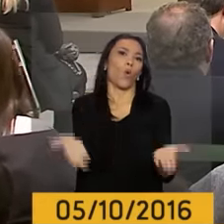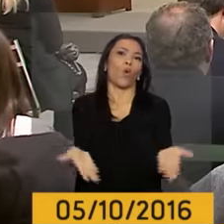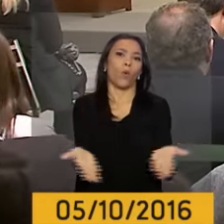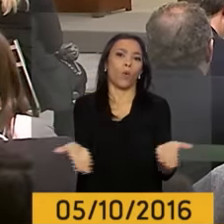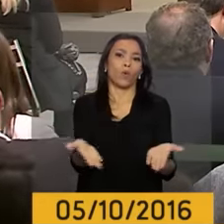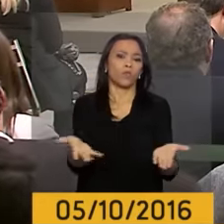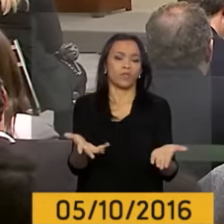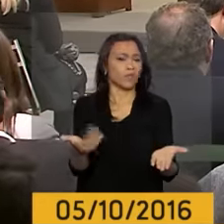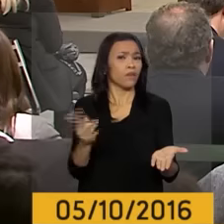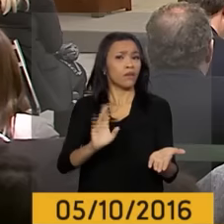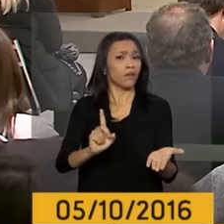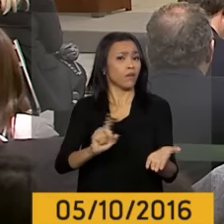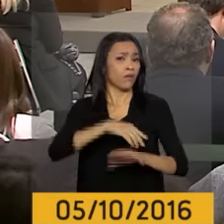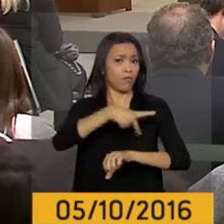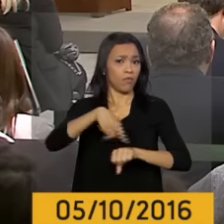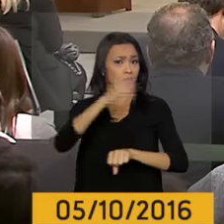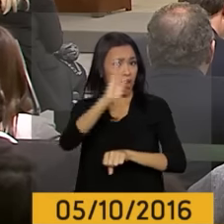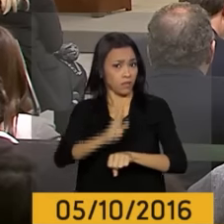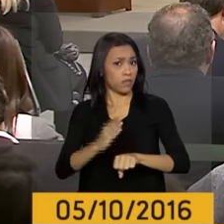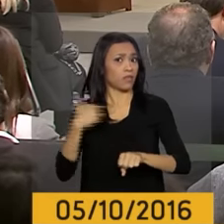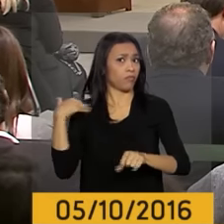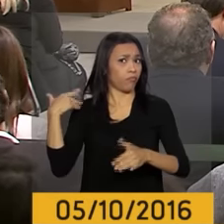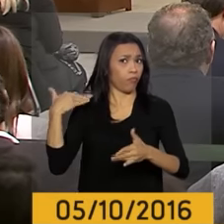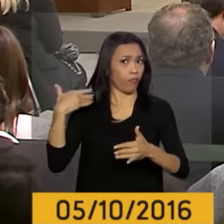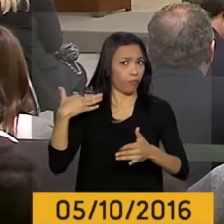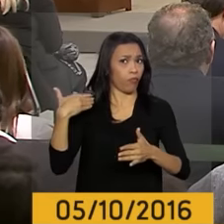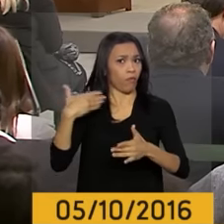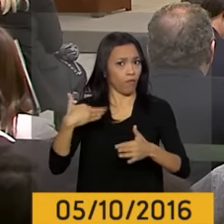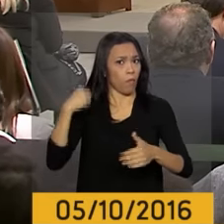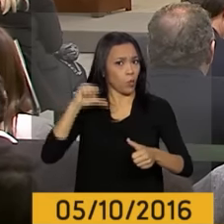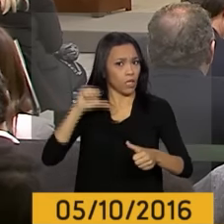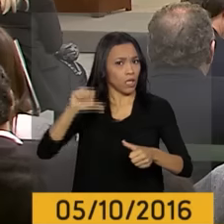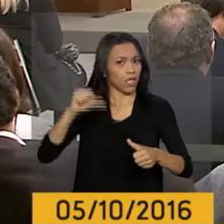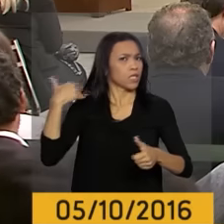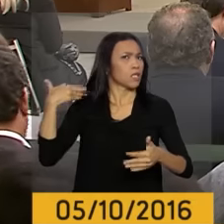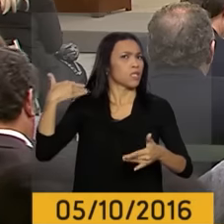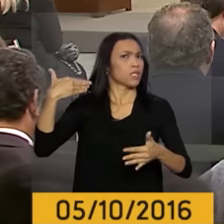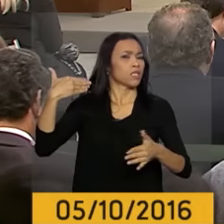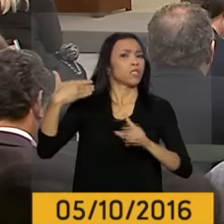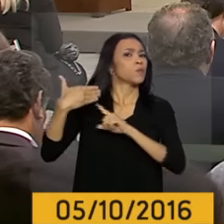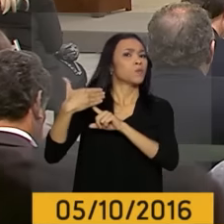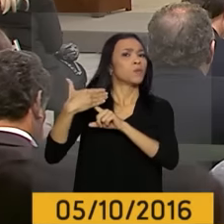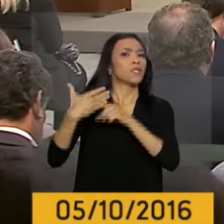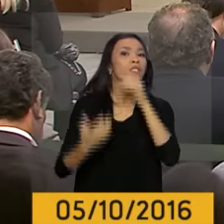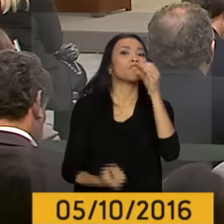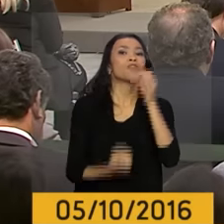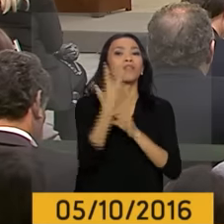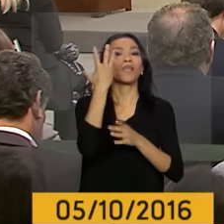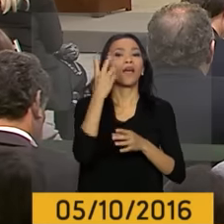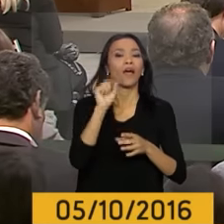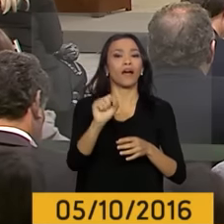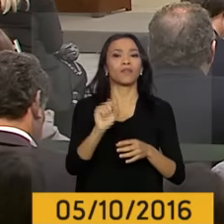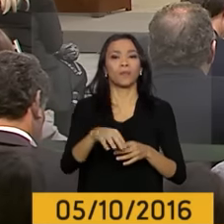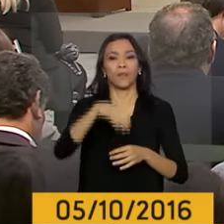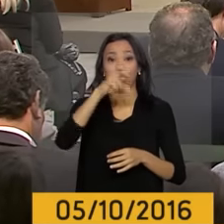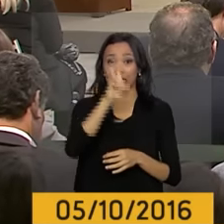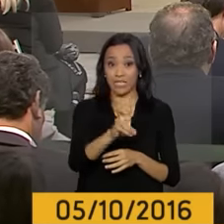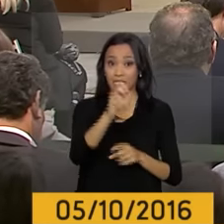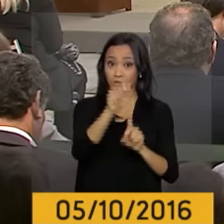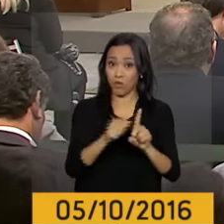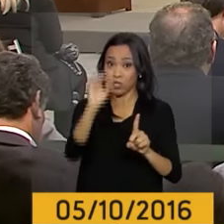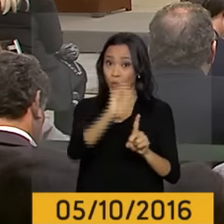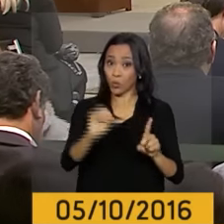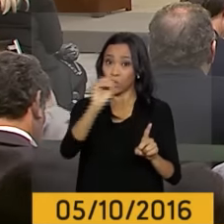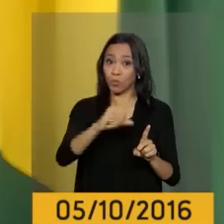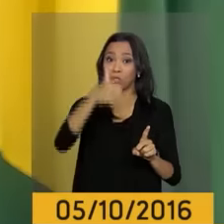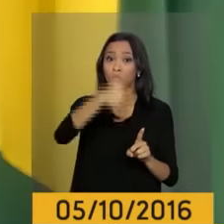o Brasil passa por extraordinárias modificações desde a criação do novo Estado brasileiro em 5 de outubro